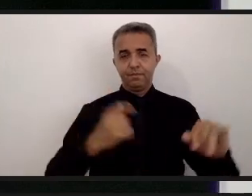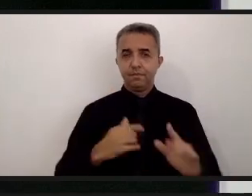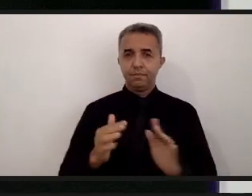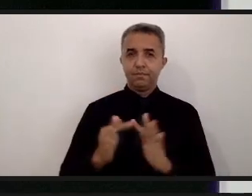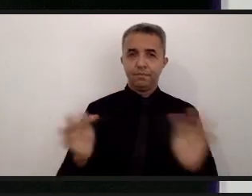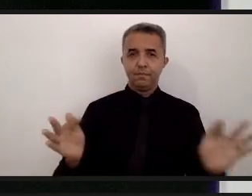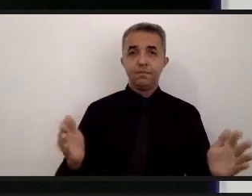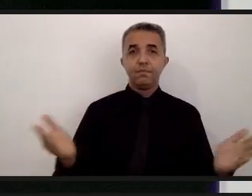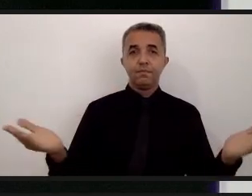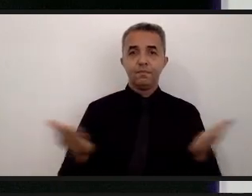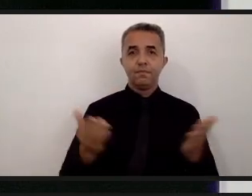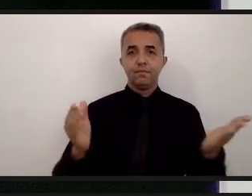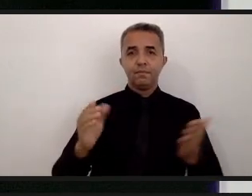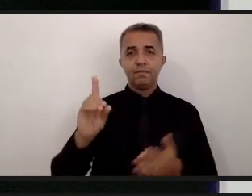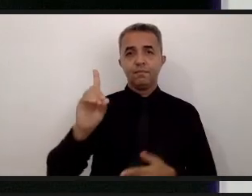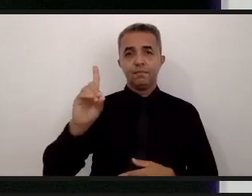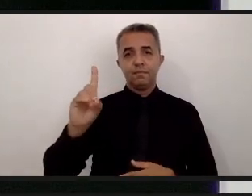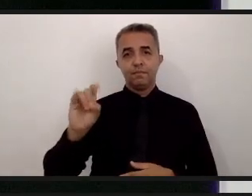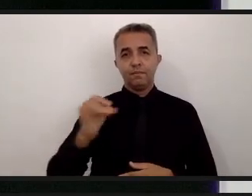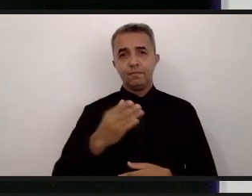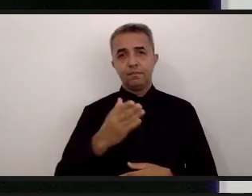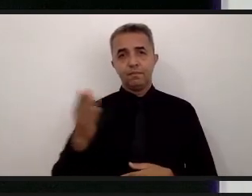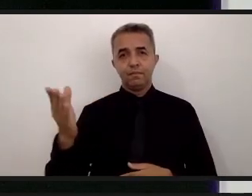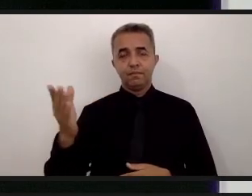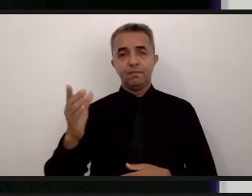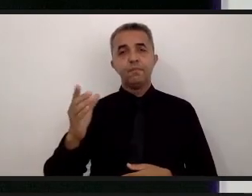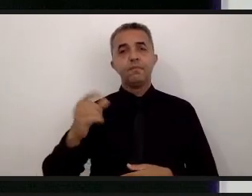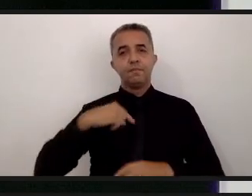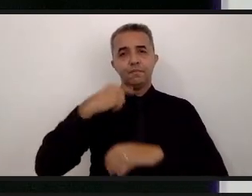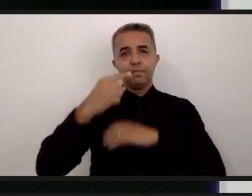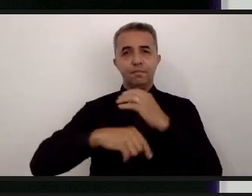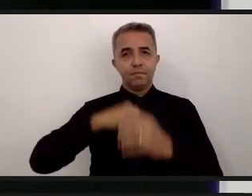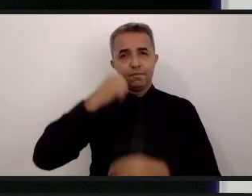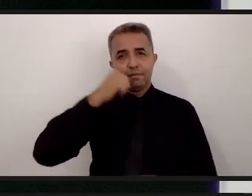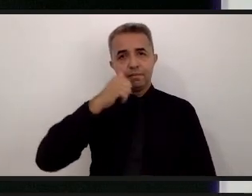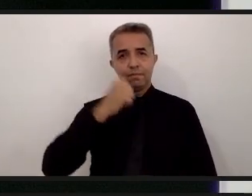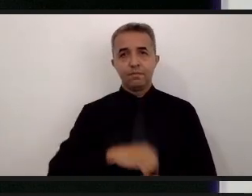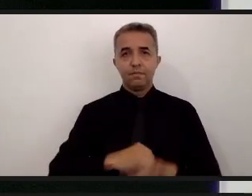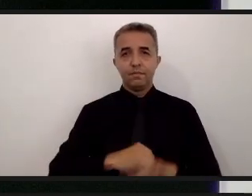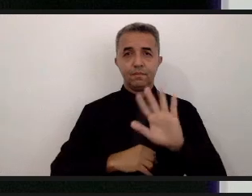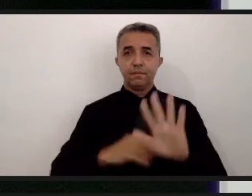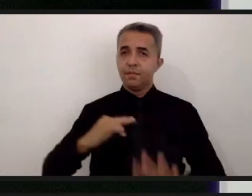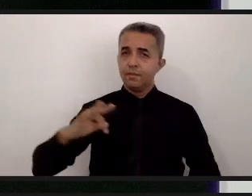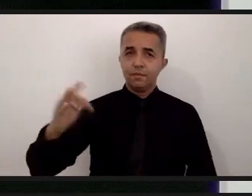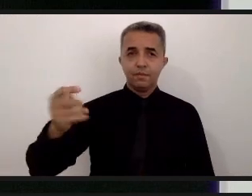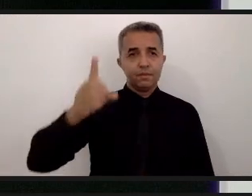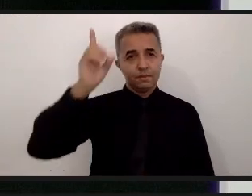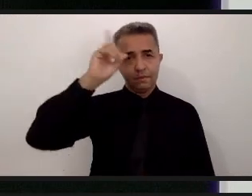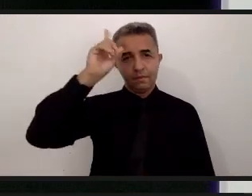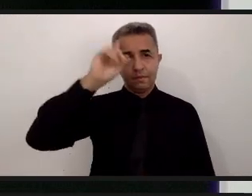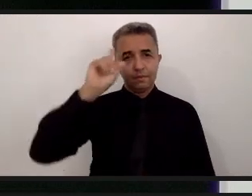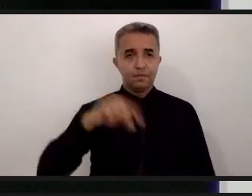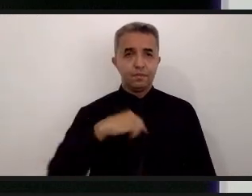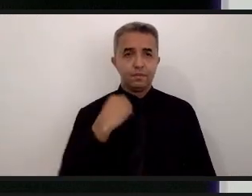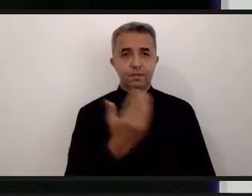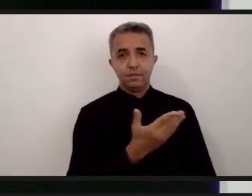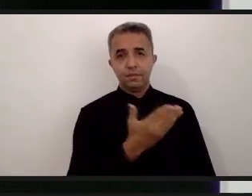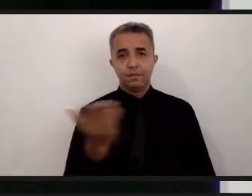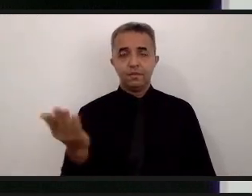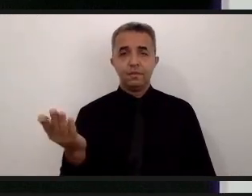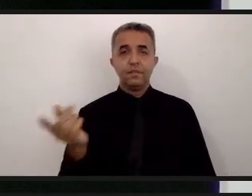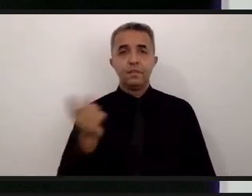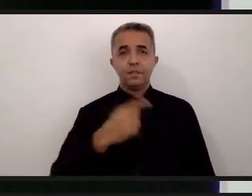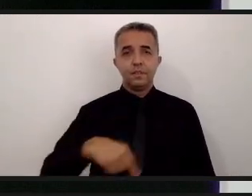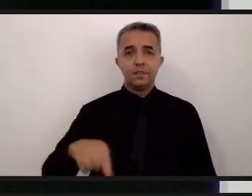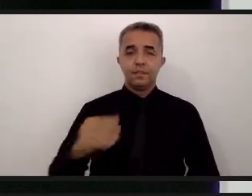que foi definida como o Dia Internacional da Mulher. Mas a verdade é que todos os dias são nossos. É clichê, mas levantamos da cama e